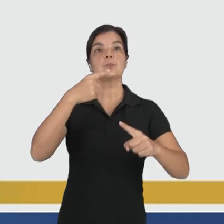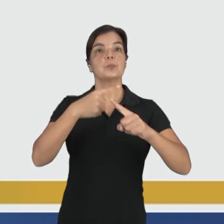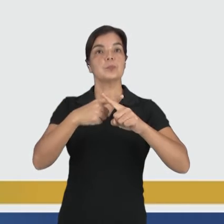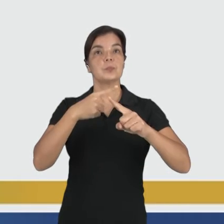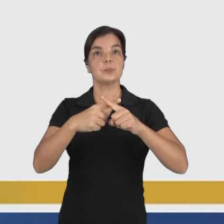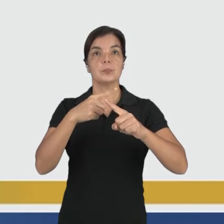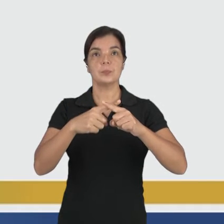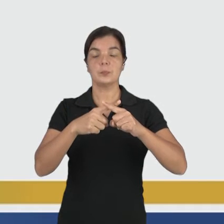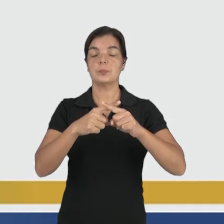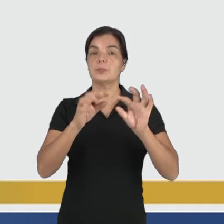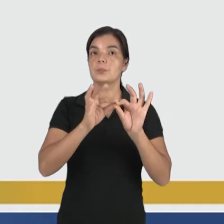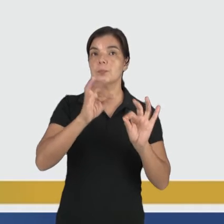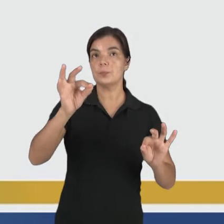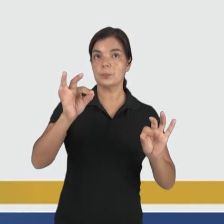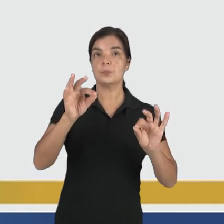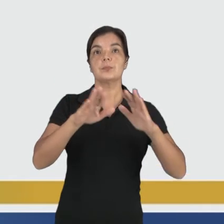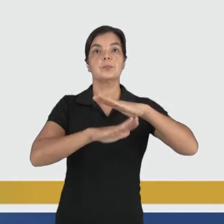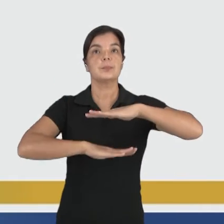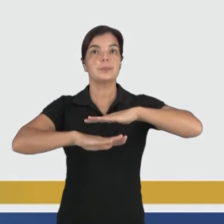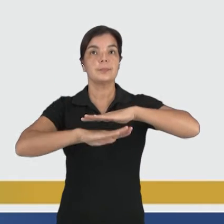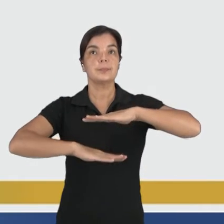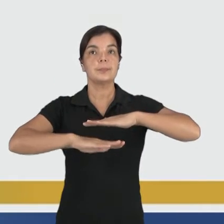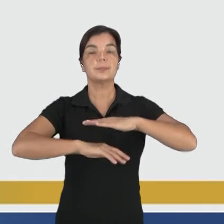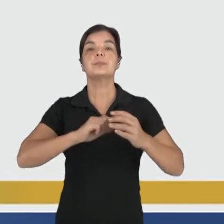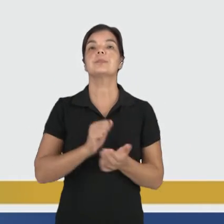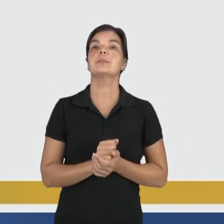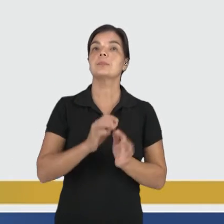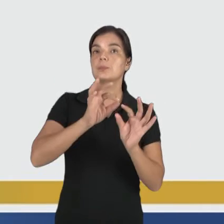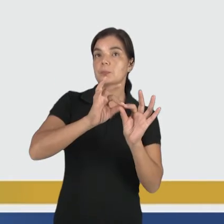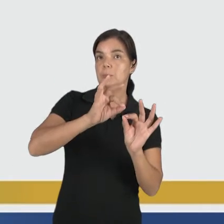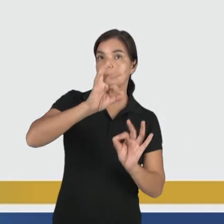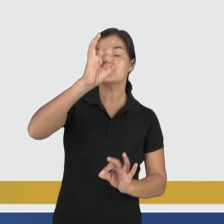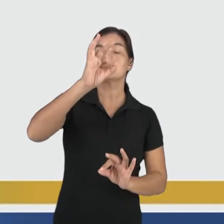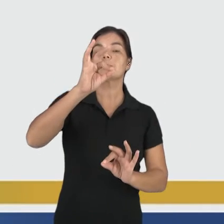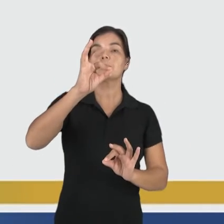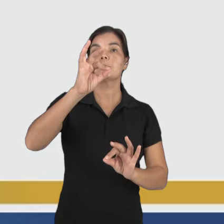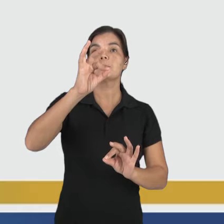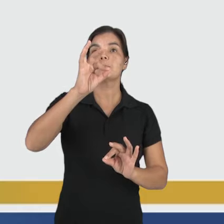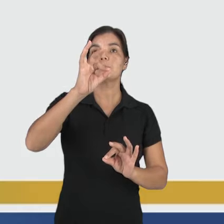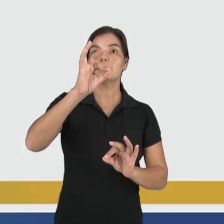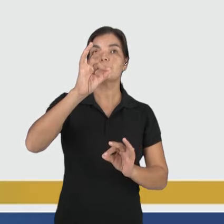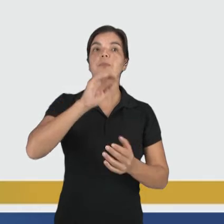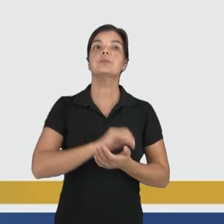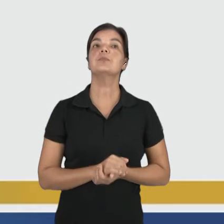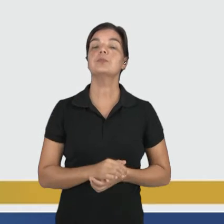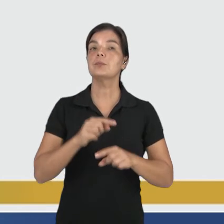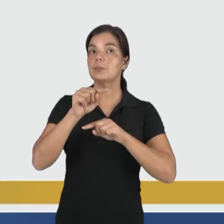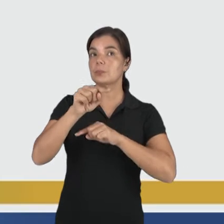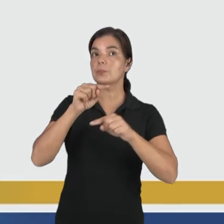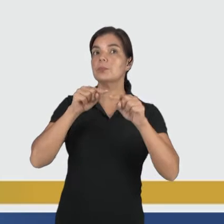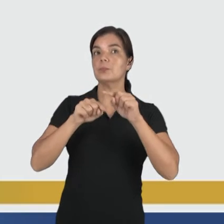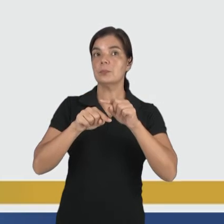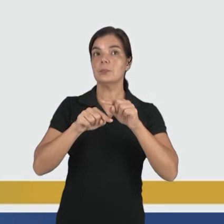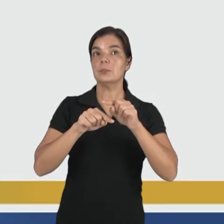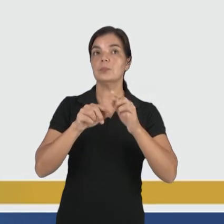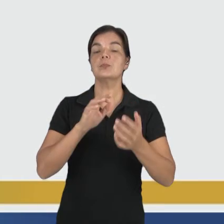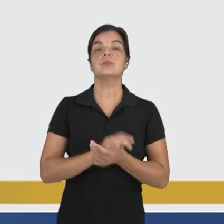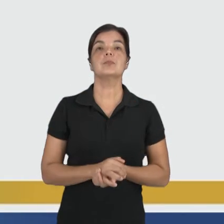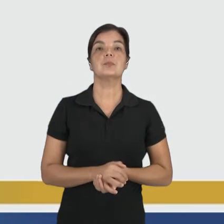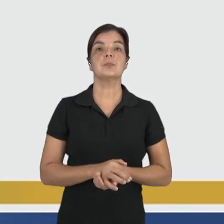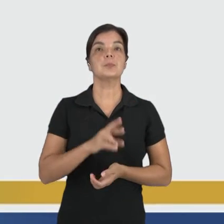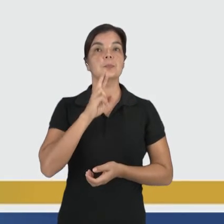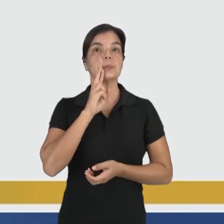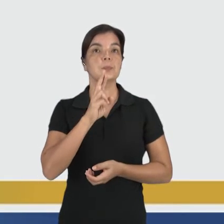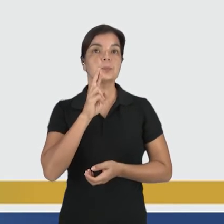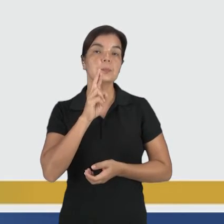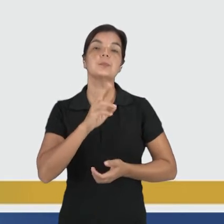multiplicando a medida da área da sua base e a altura, dividida em seguinte o resultado